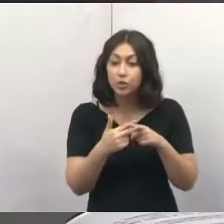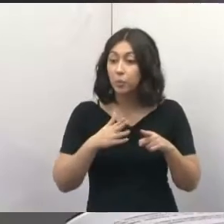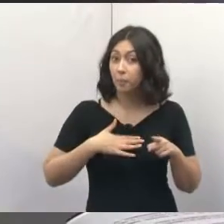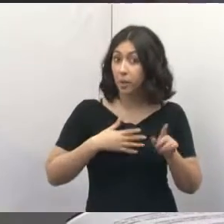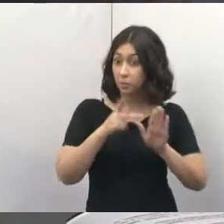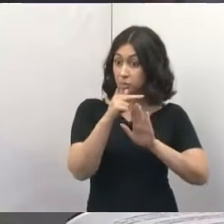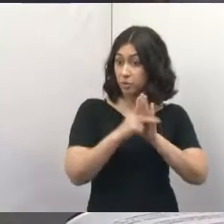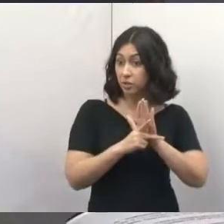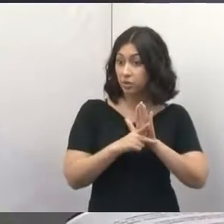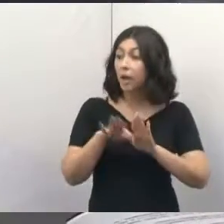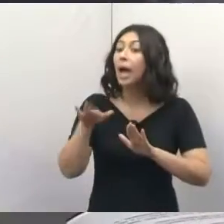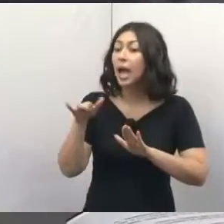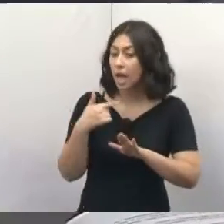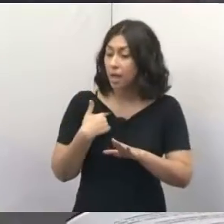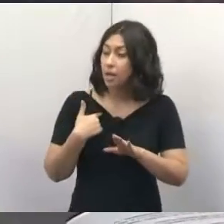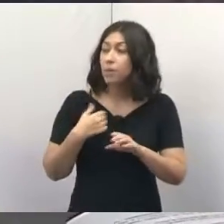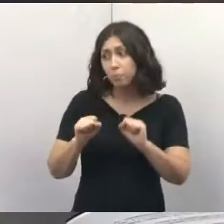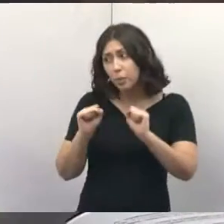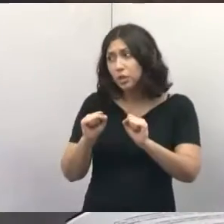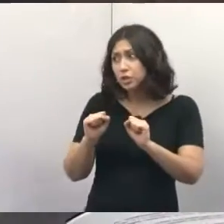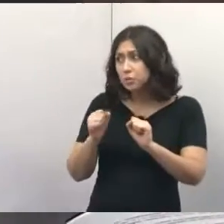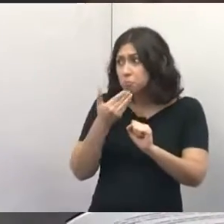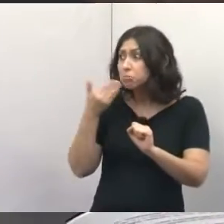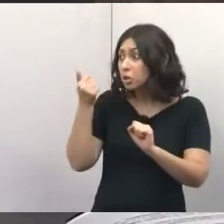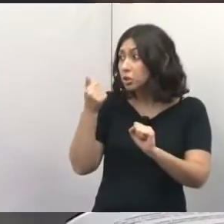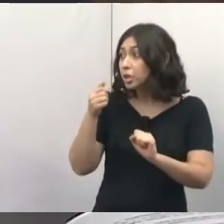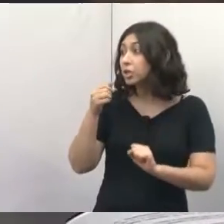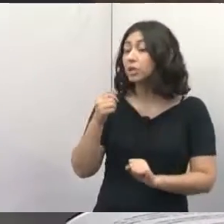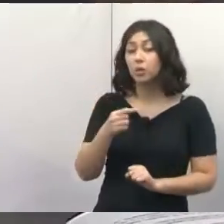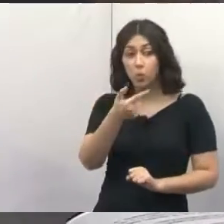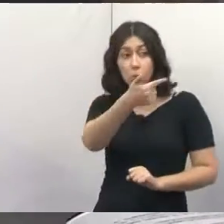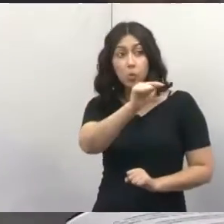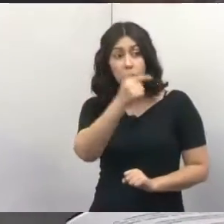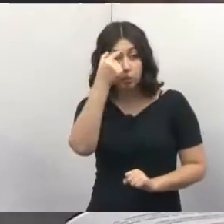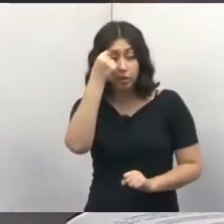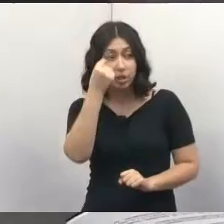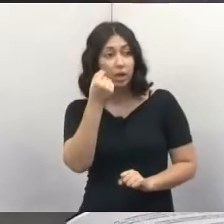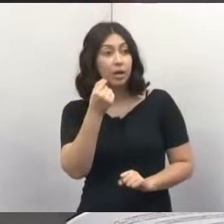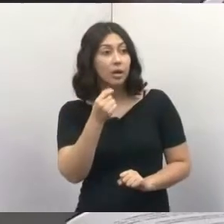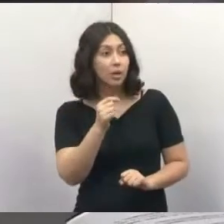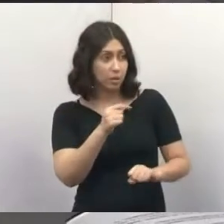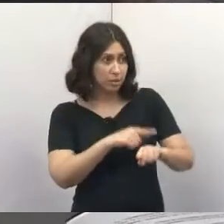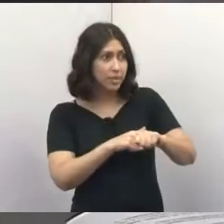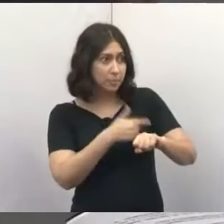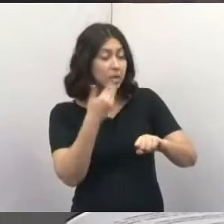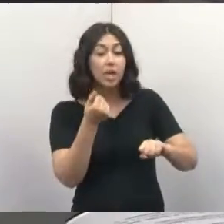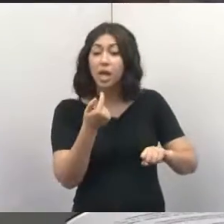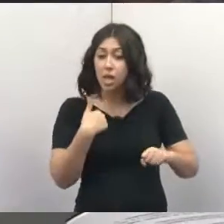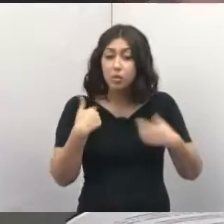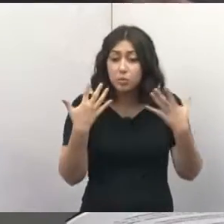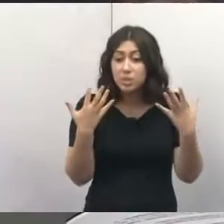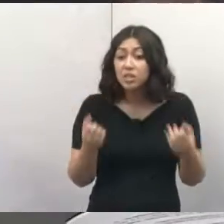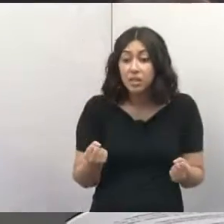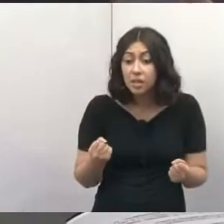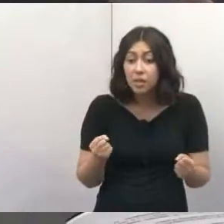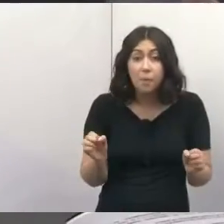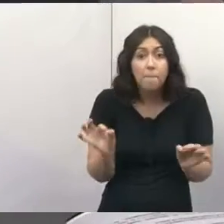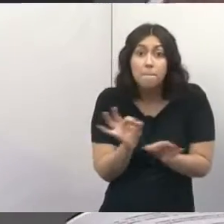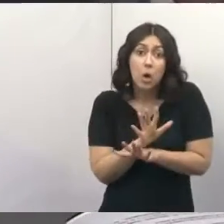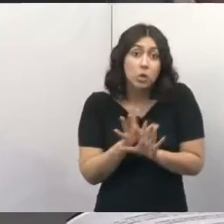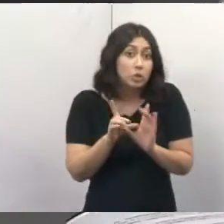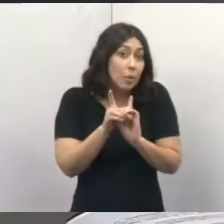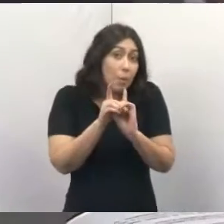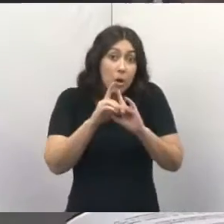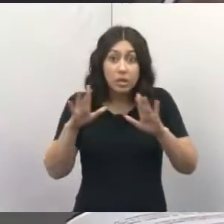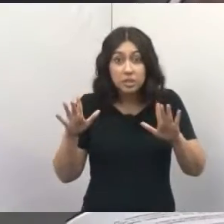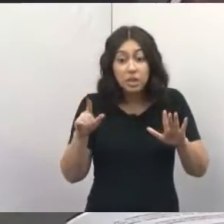projeto. Ele falou, Rodrigo, poderia melhorar. O Bruno do SASAC falou, um tempo maior. Cara, eu acatei na hora. Isso é democracia.